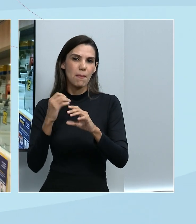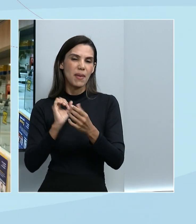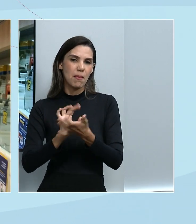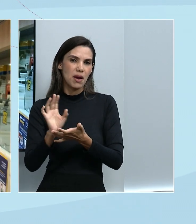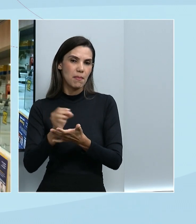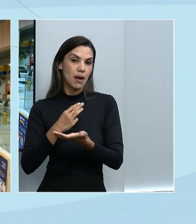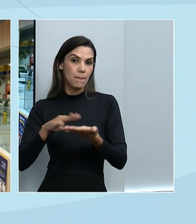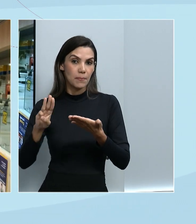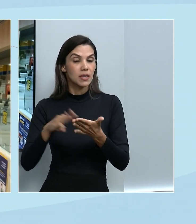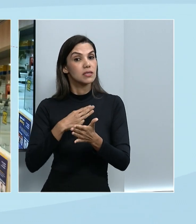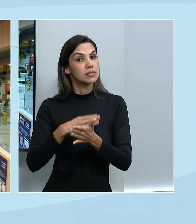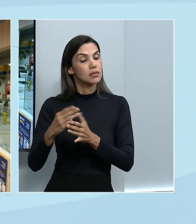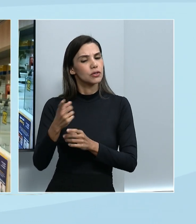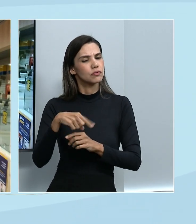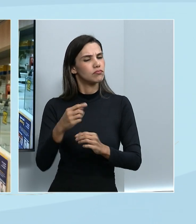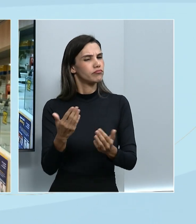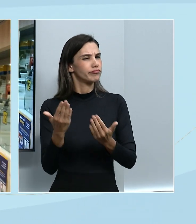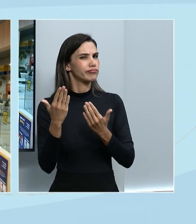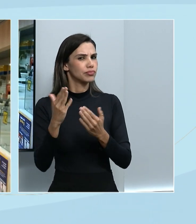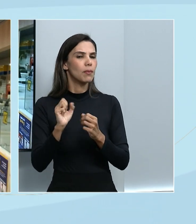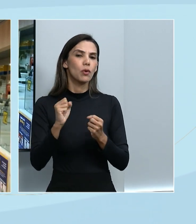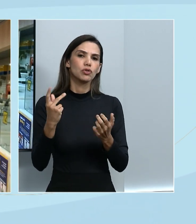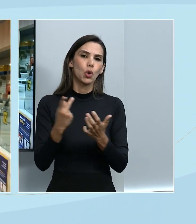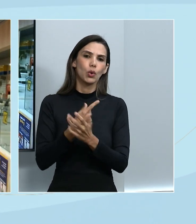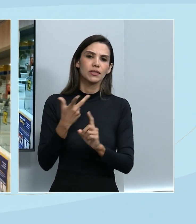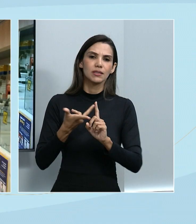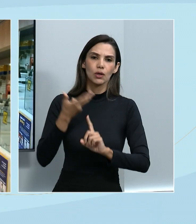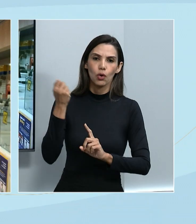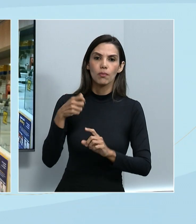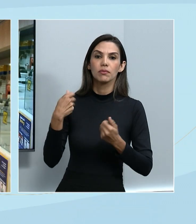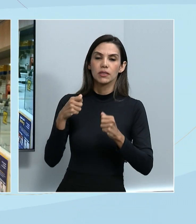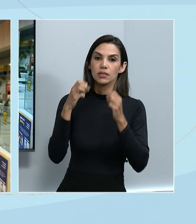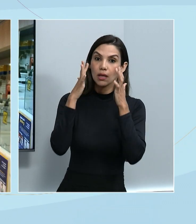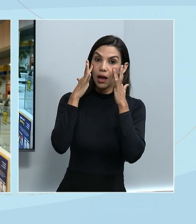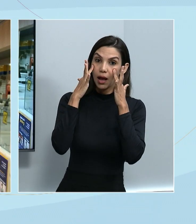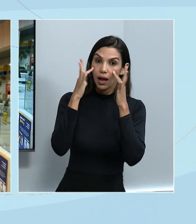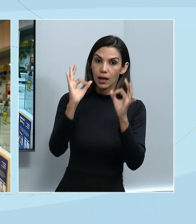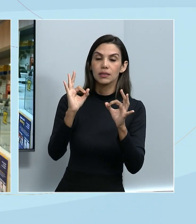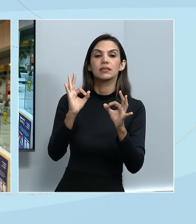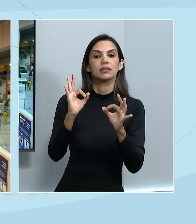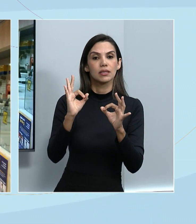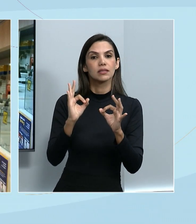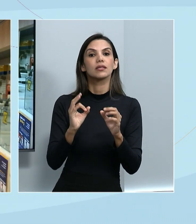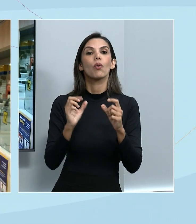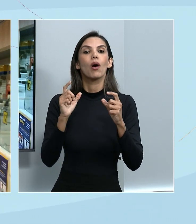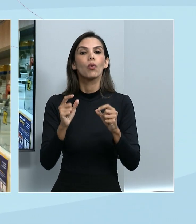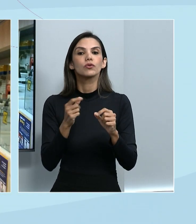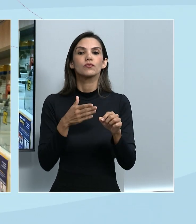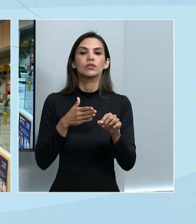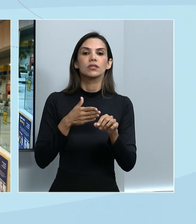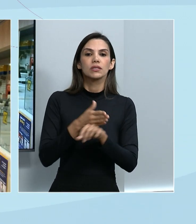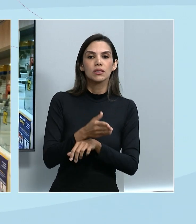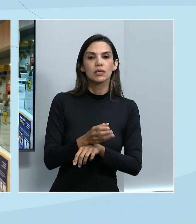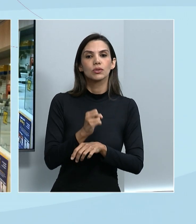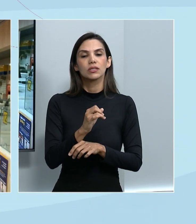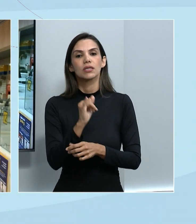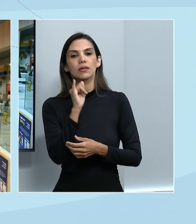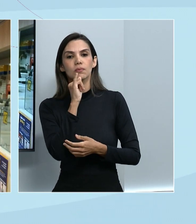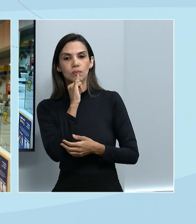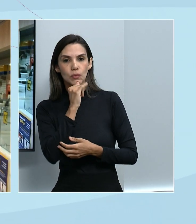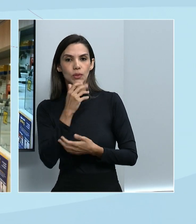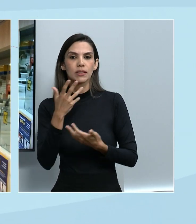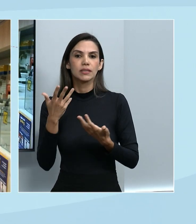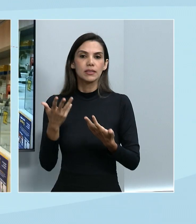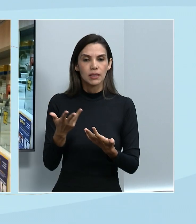são confiáveis, e as pessoas podem acabar caindo num golpe. Então, sempre está atento ao local onde você está acessando, se você está acessando as nossas